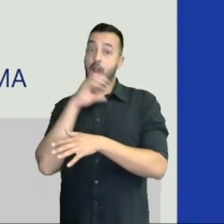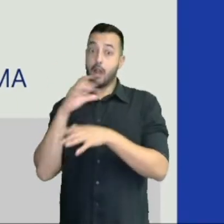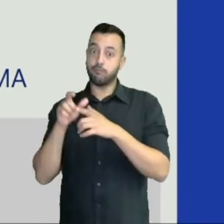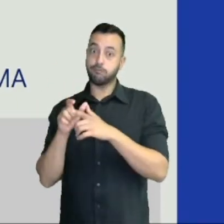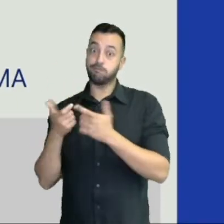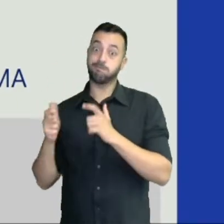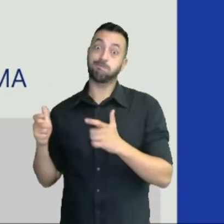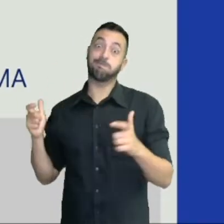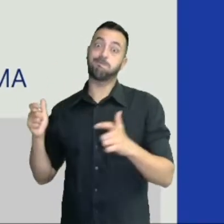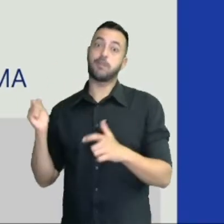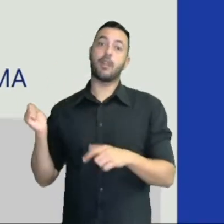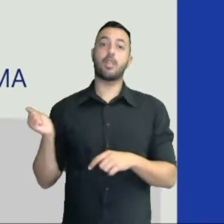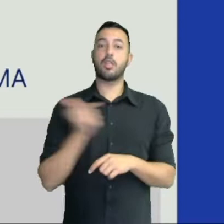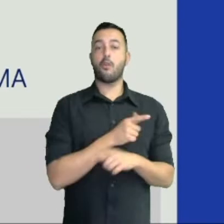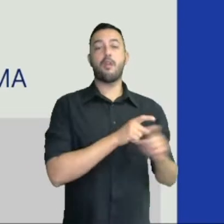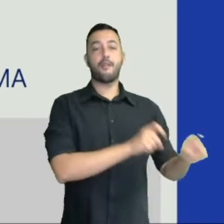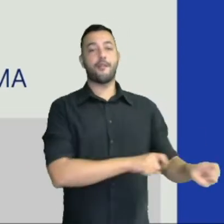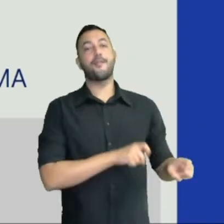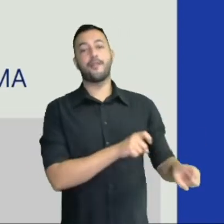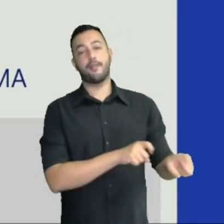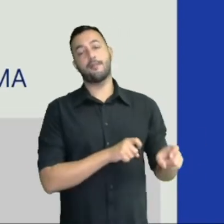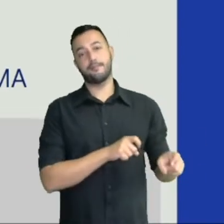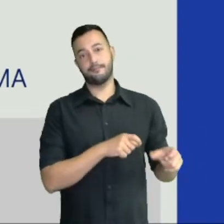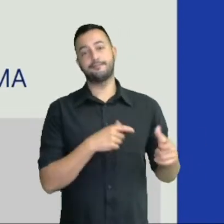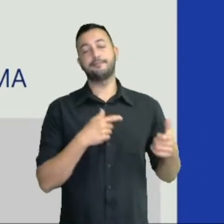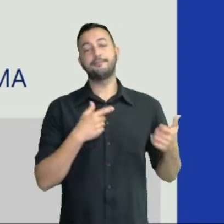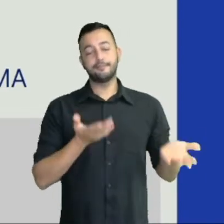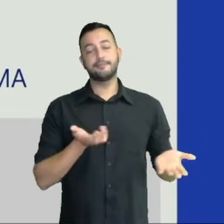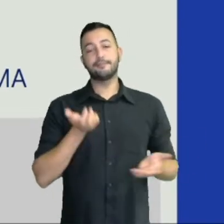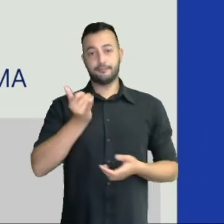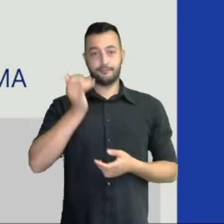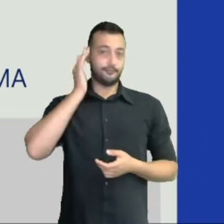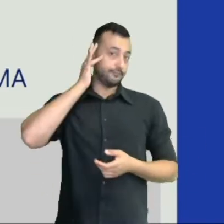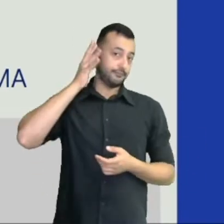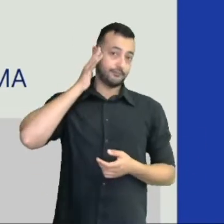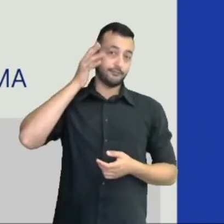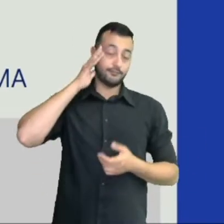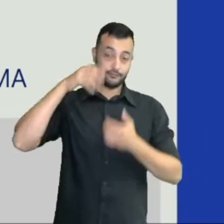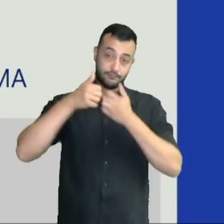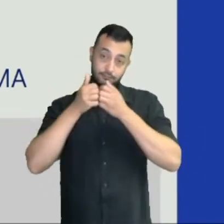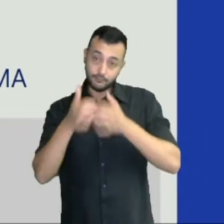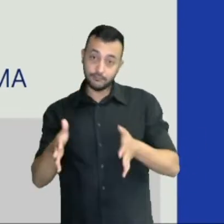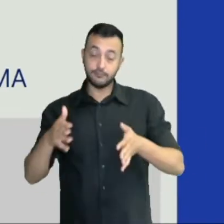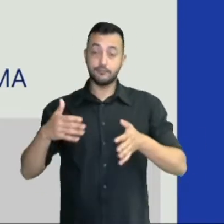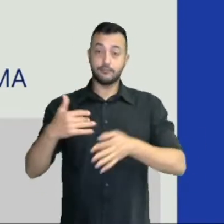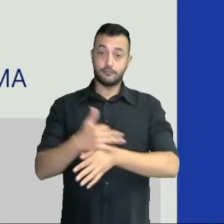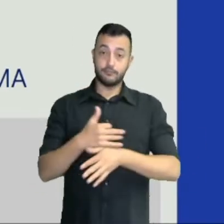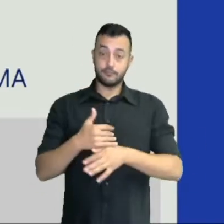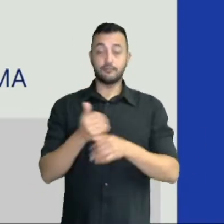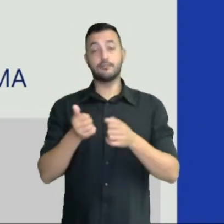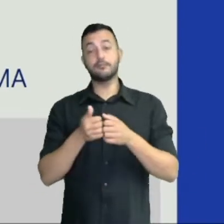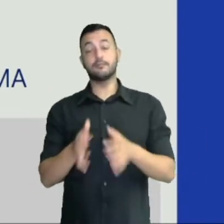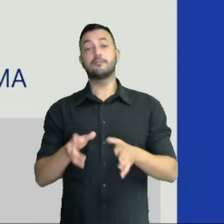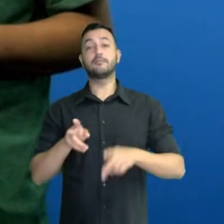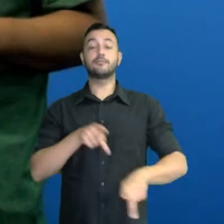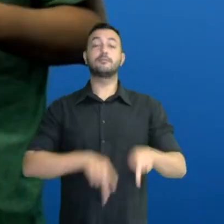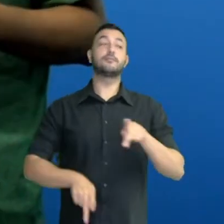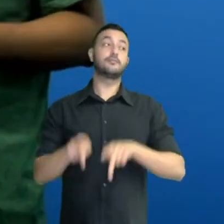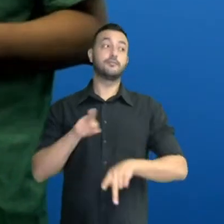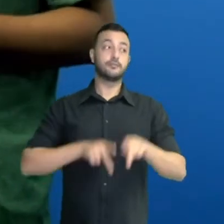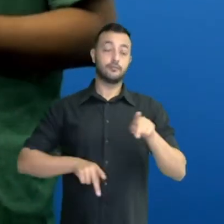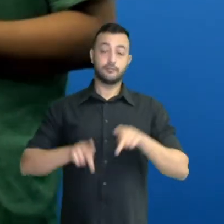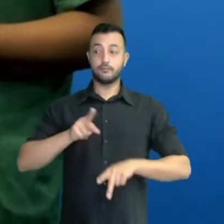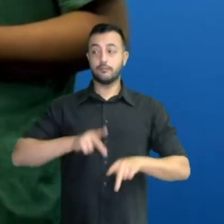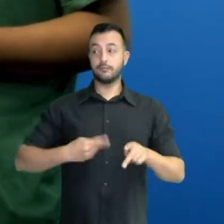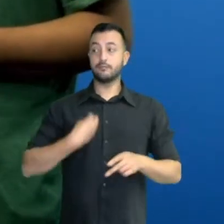acelerado do que a população rural. Se nós imaginarmos que, desde o surgimento das cidades, né, a população